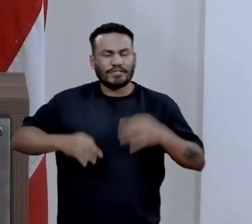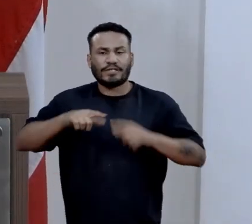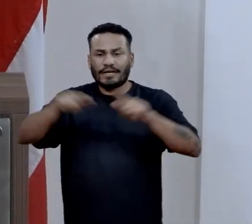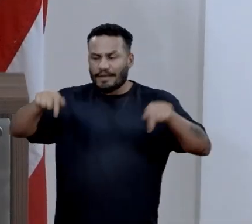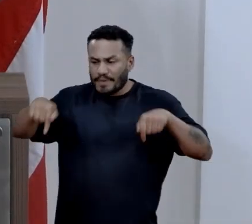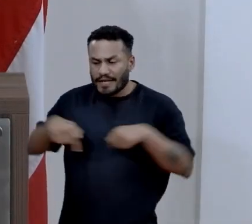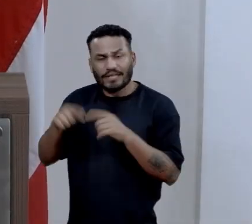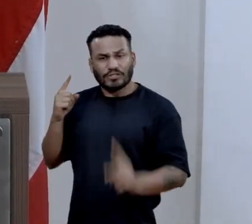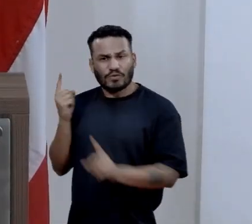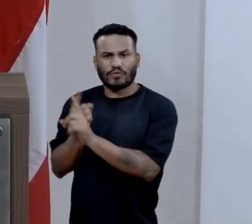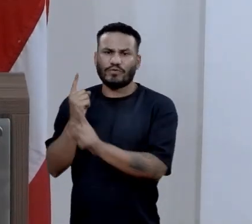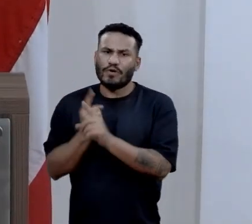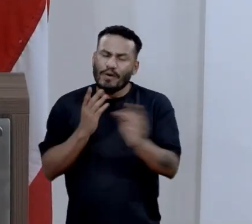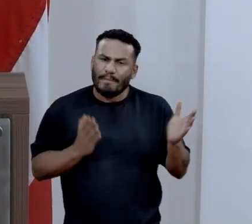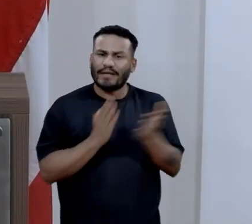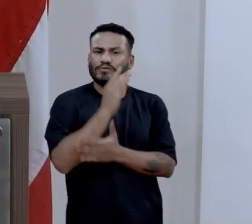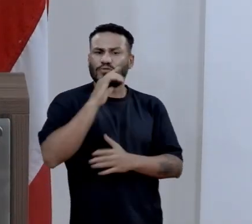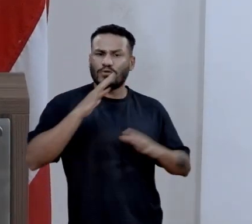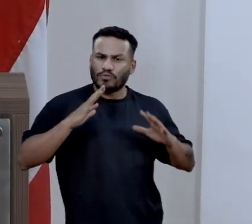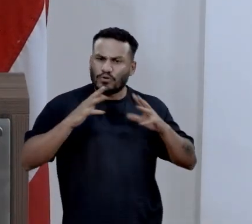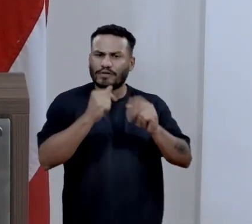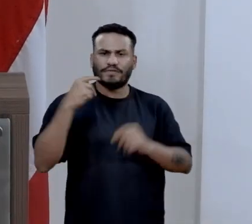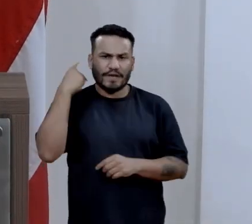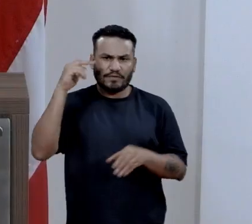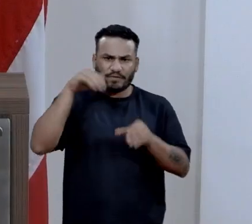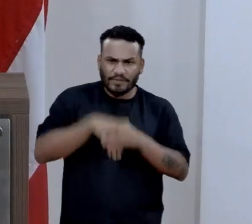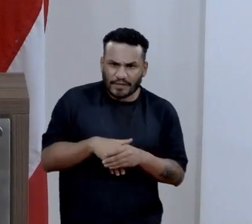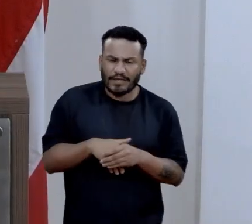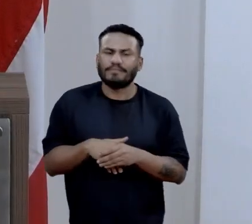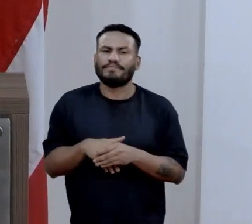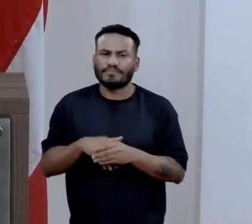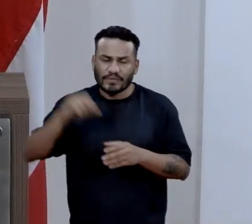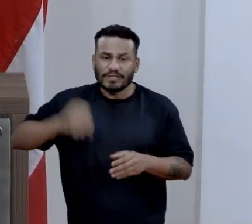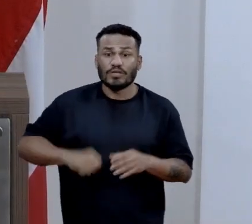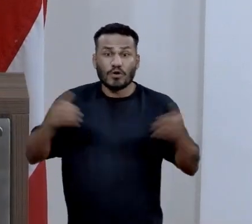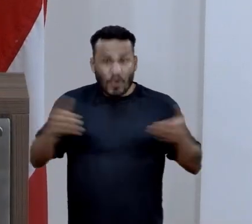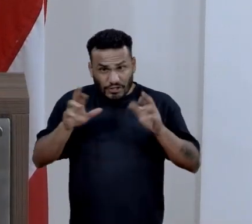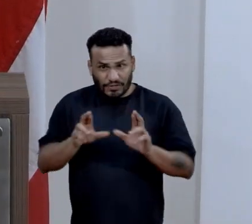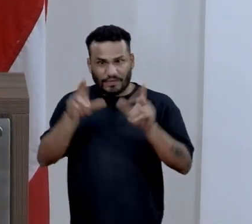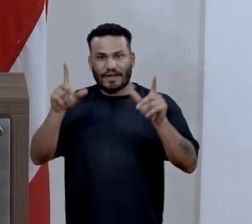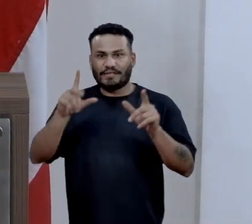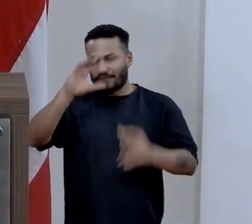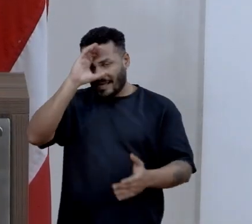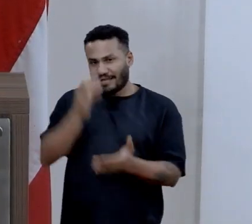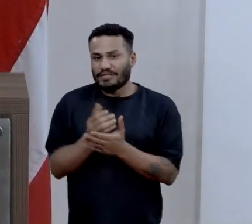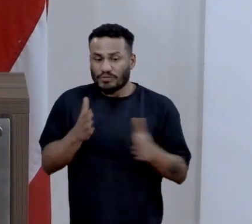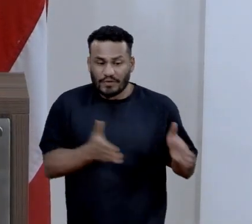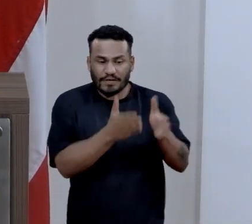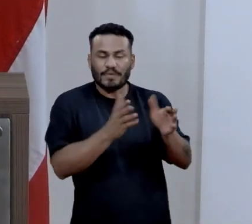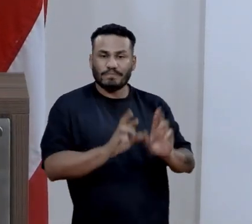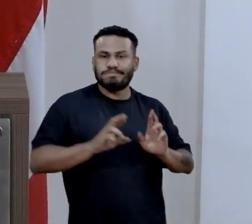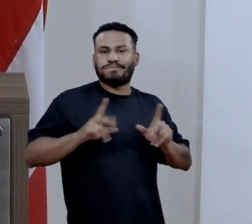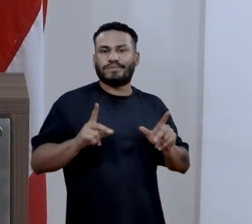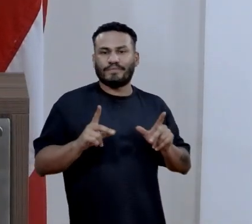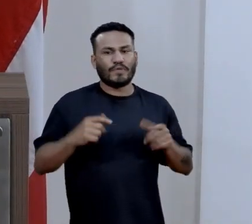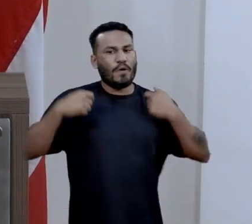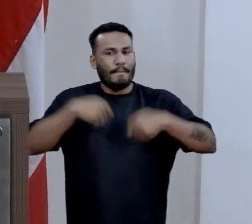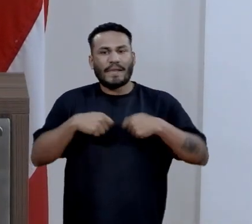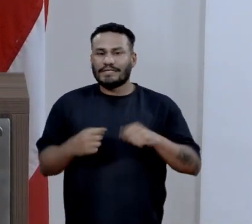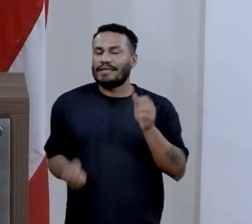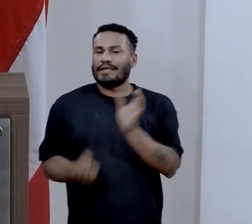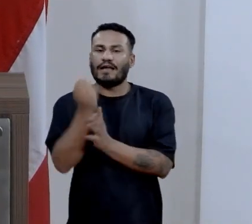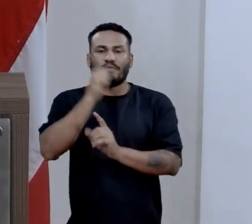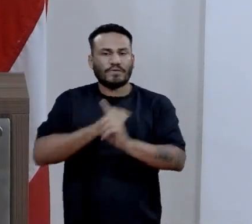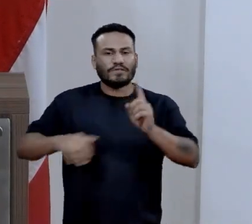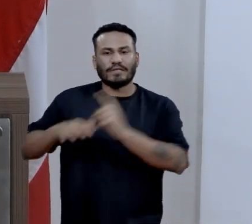gabinete encontrou, que passou de forma unânime por essa casa e que está hoje fazendo a diferença, porque eu acredito que é um outro caminho. A gente não precisa construir